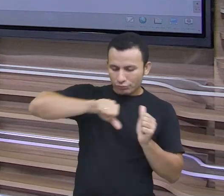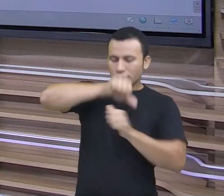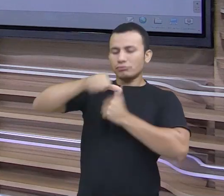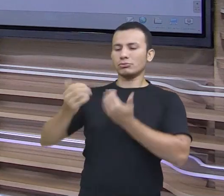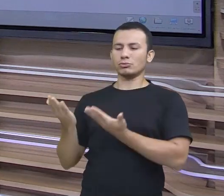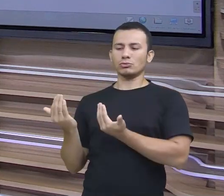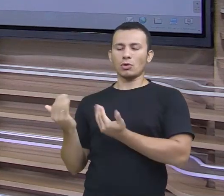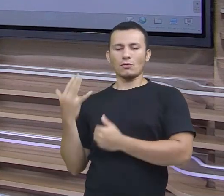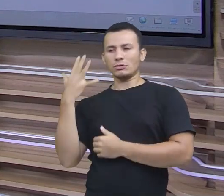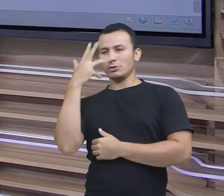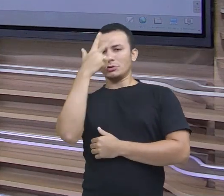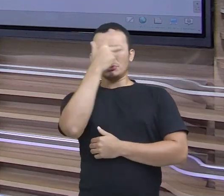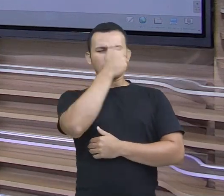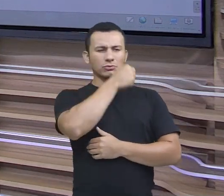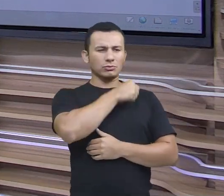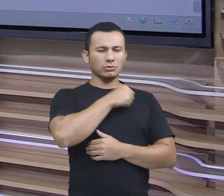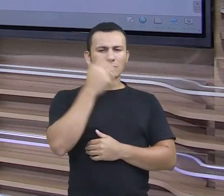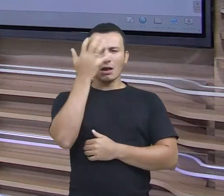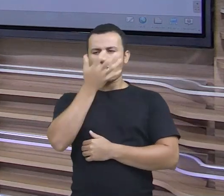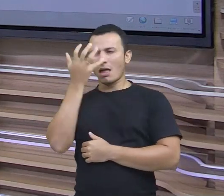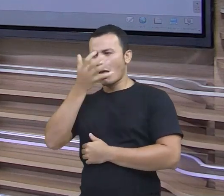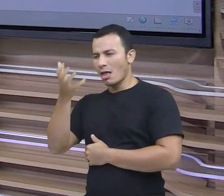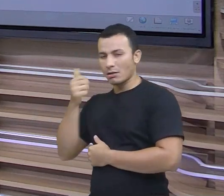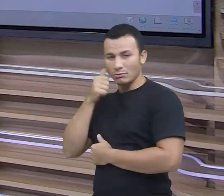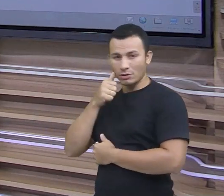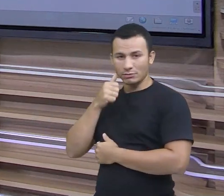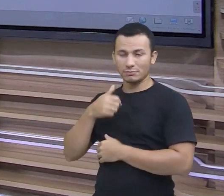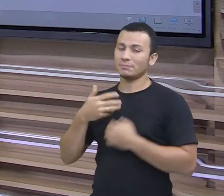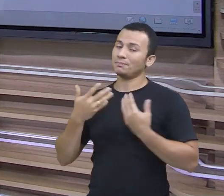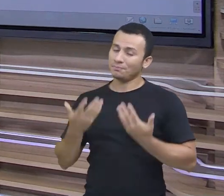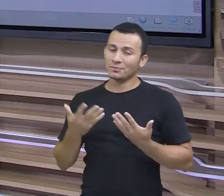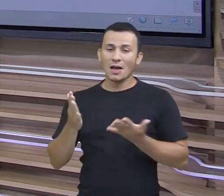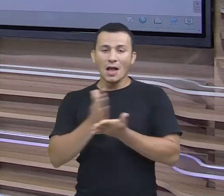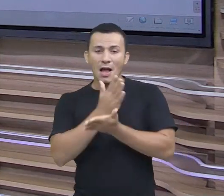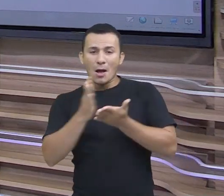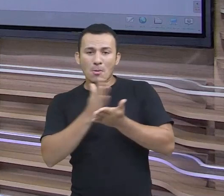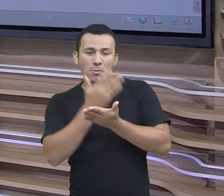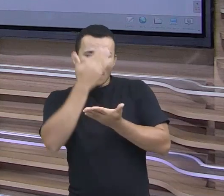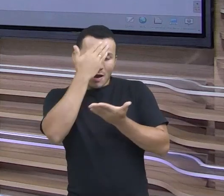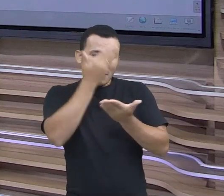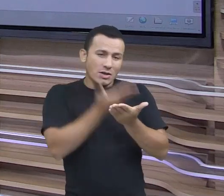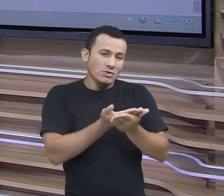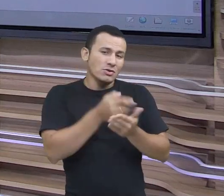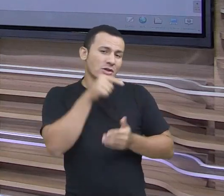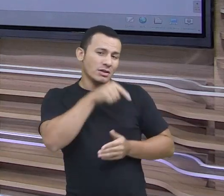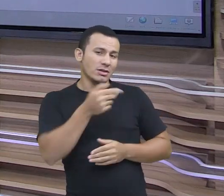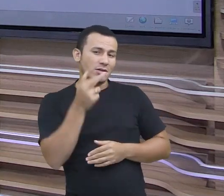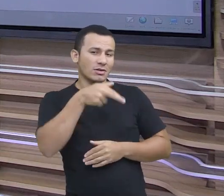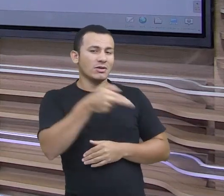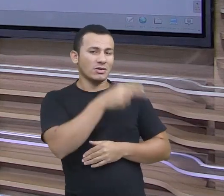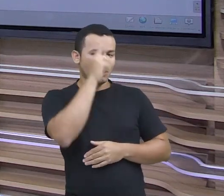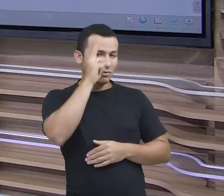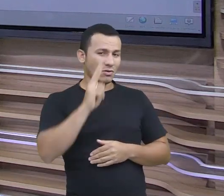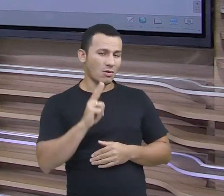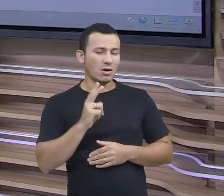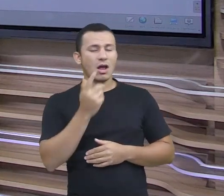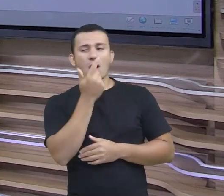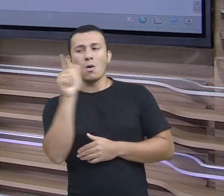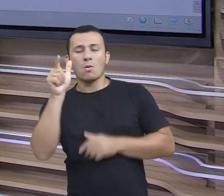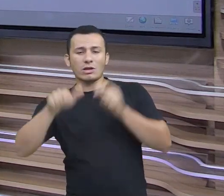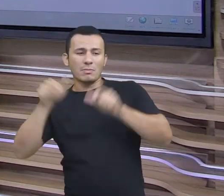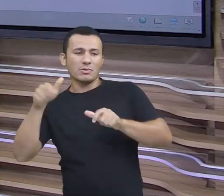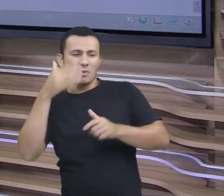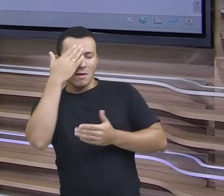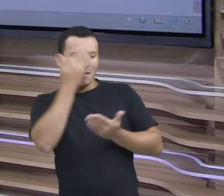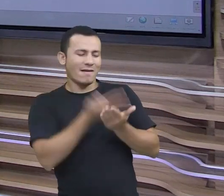para encantar as mulheres? Tem gente que acredita e tem gente que não acredita. Eu